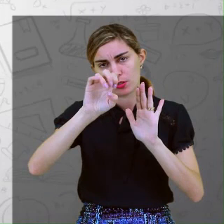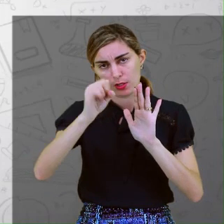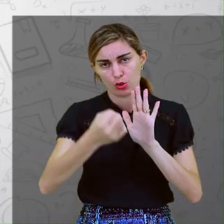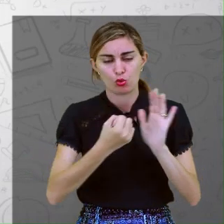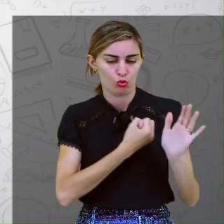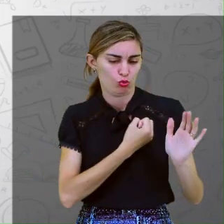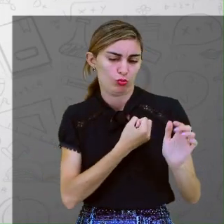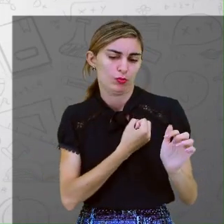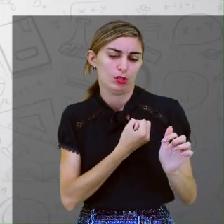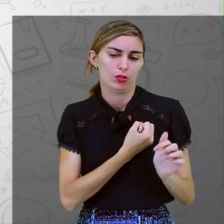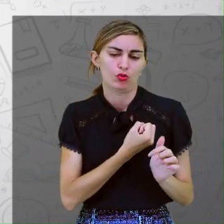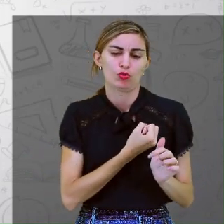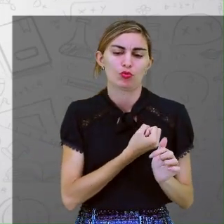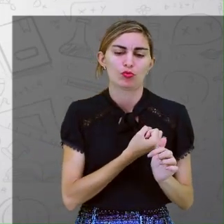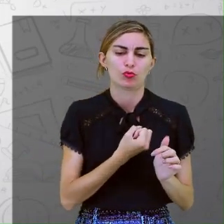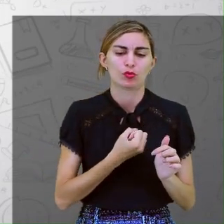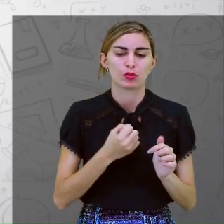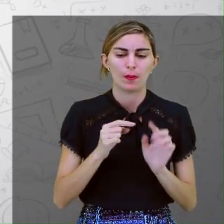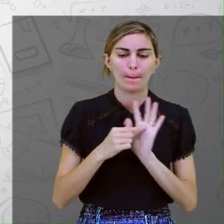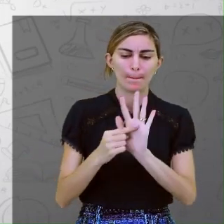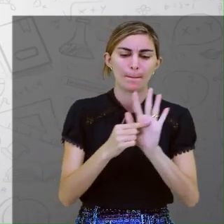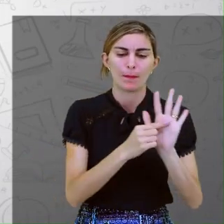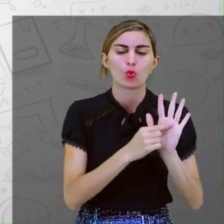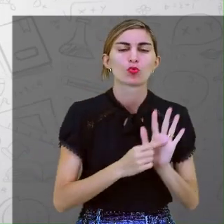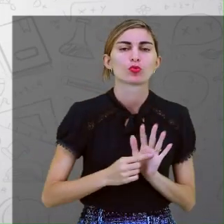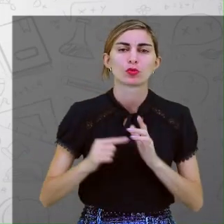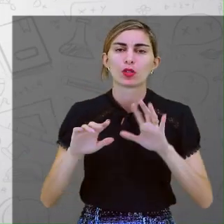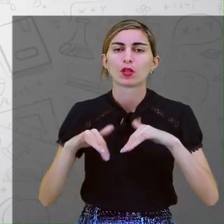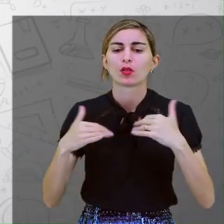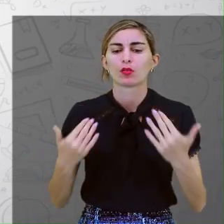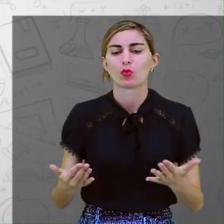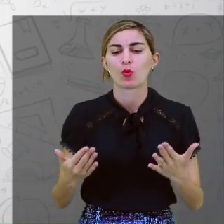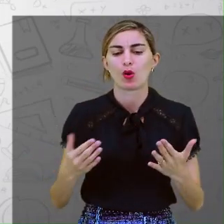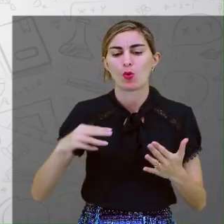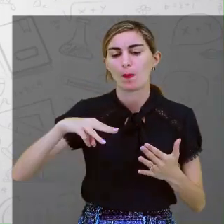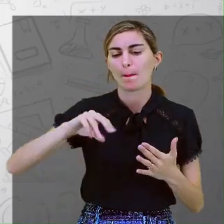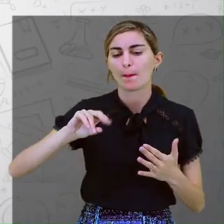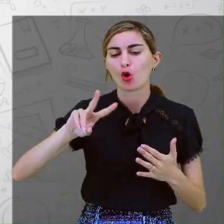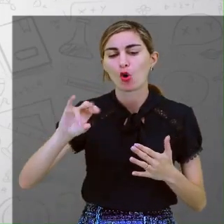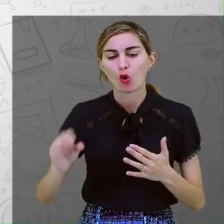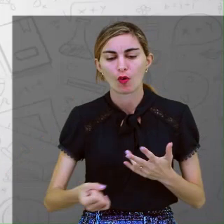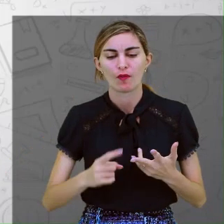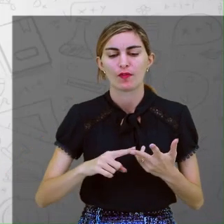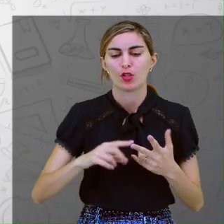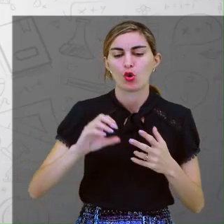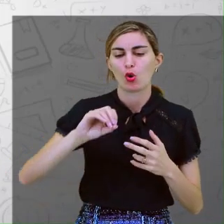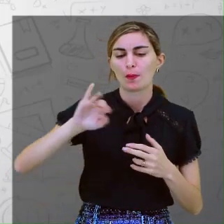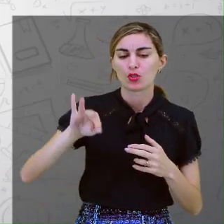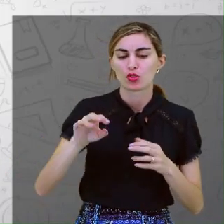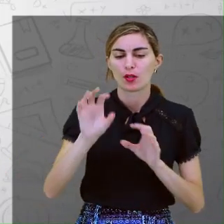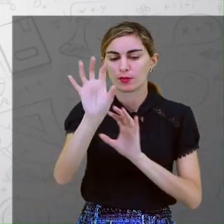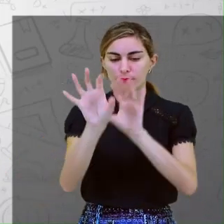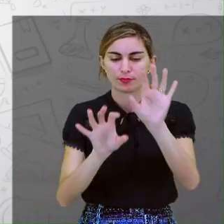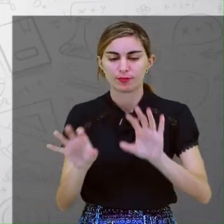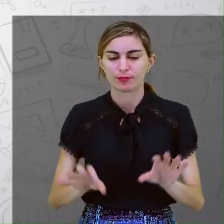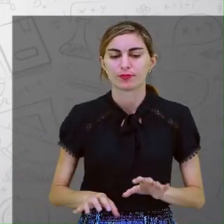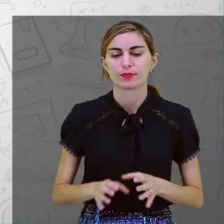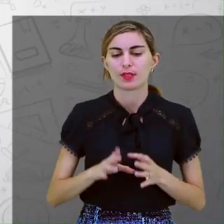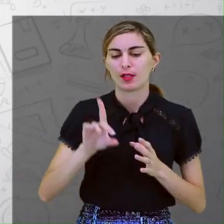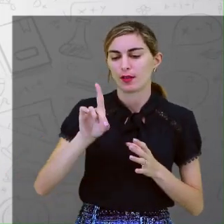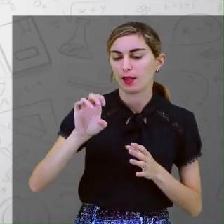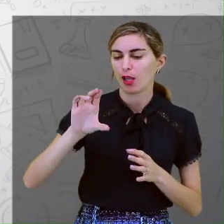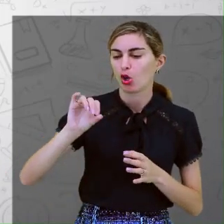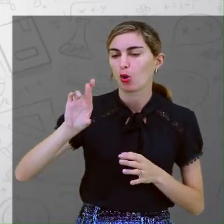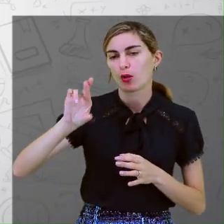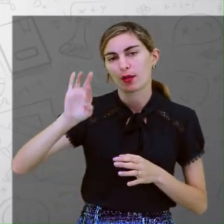utilizou números, para indicar ali quais são os móveis, quais são os objetos decorativos, de forma que fique mais